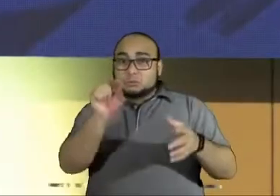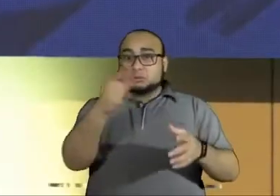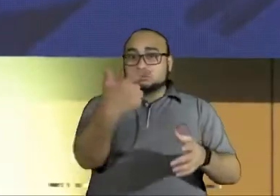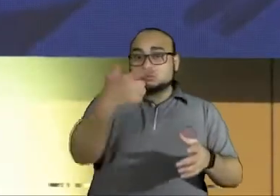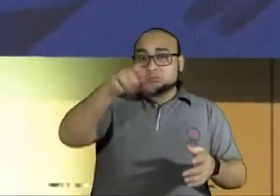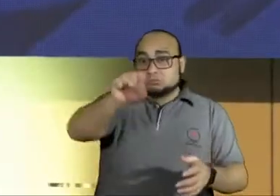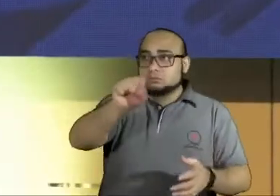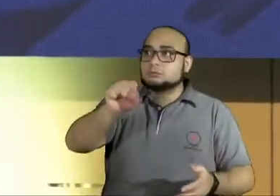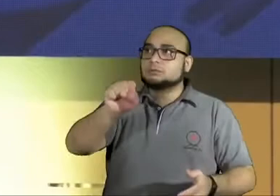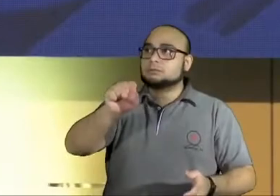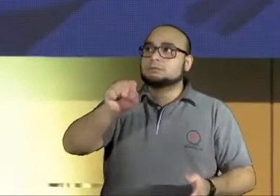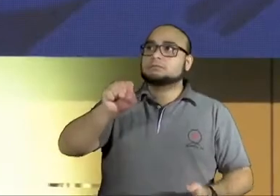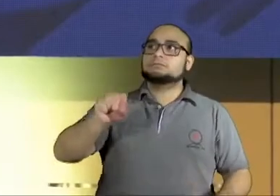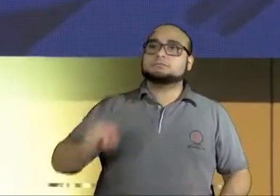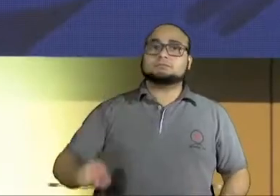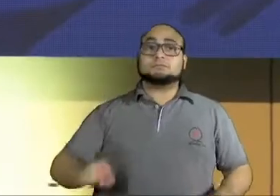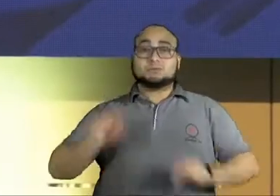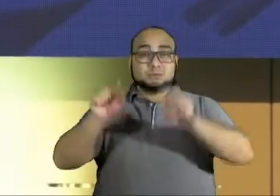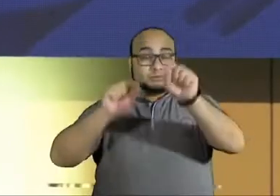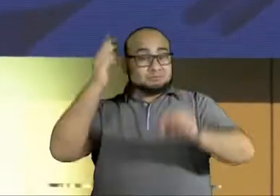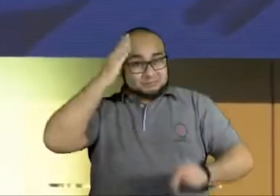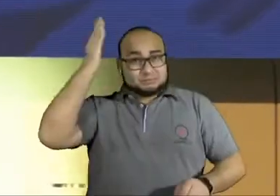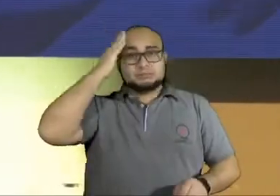eu sei.